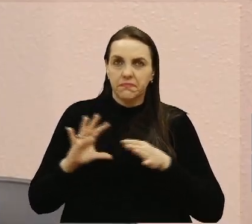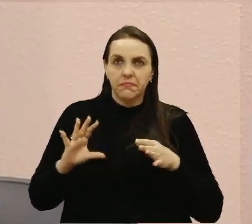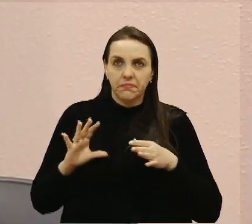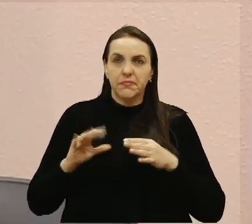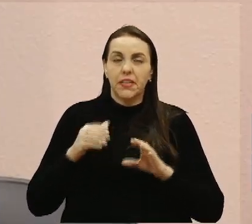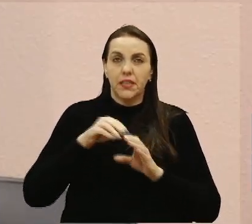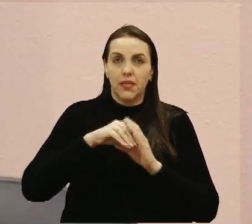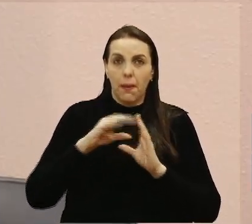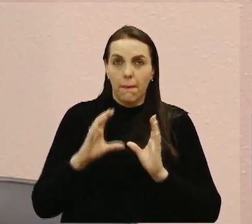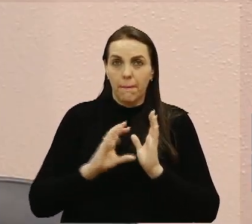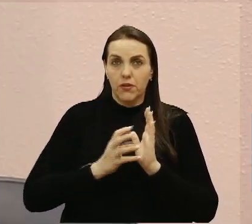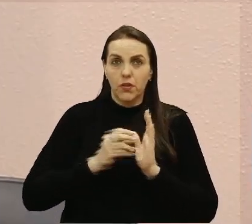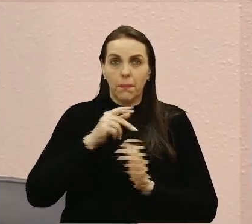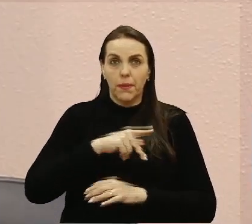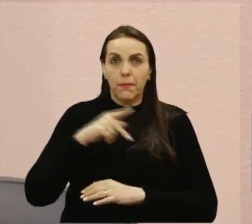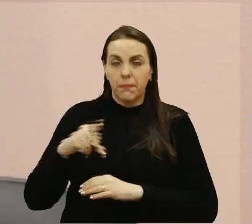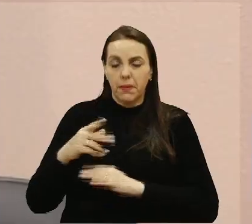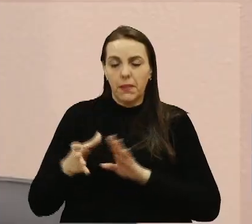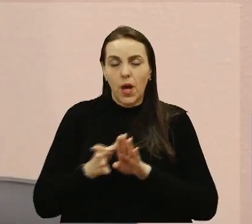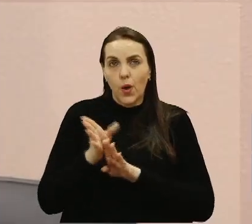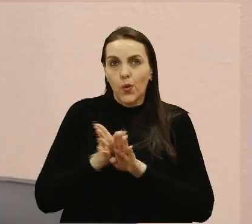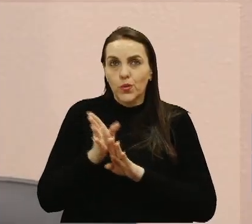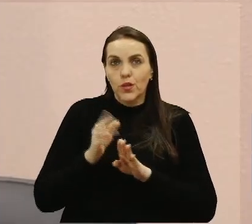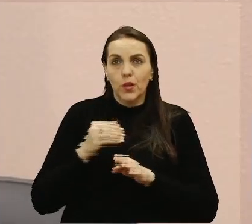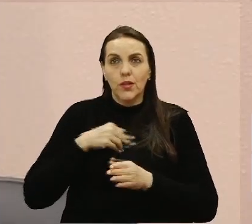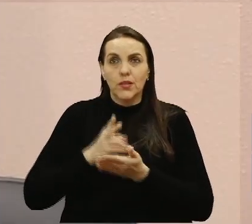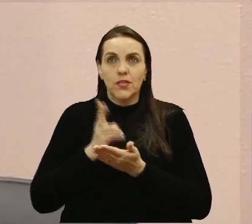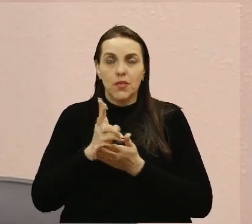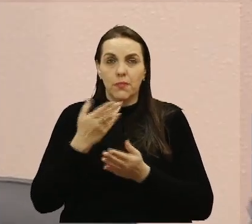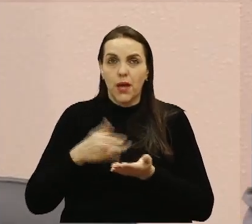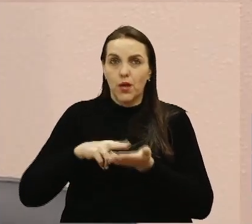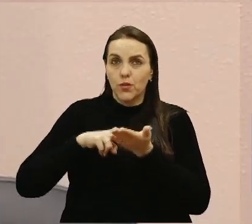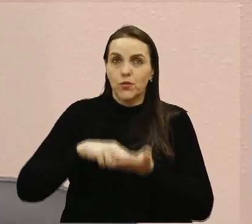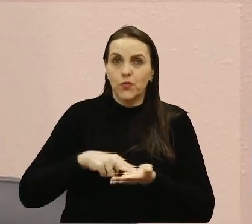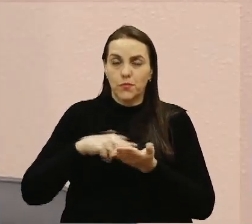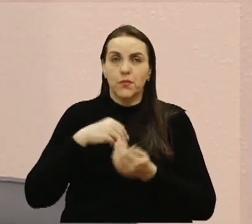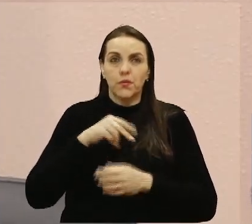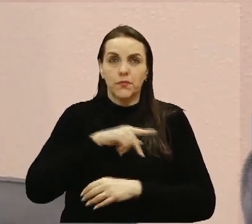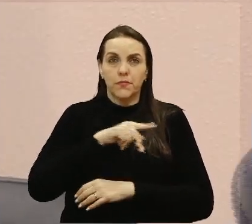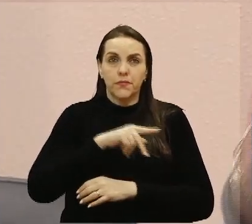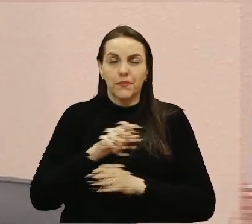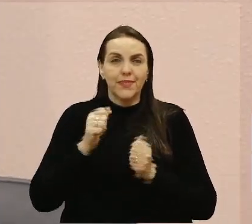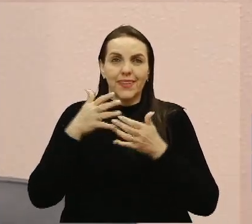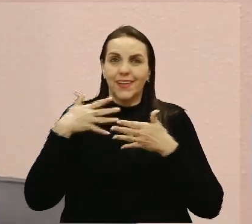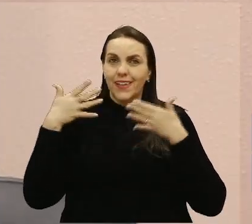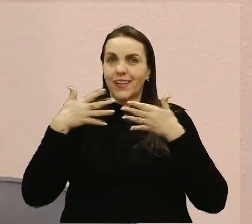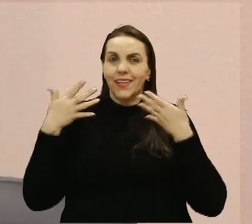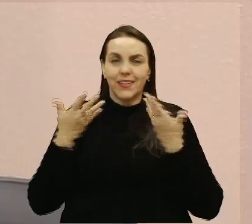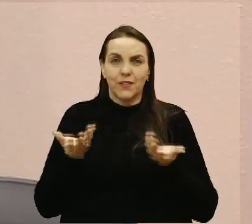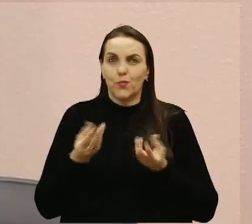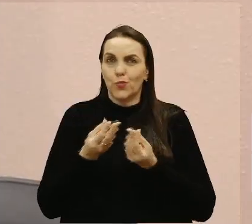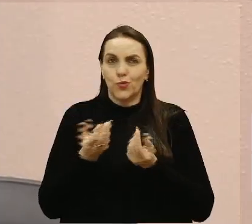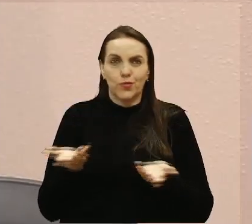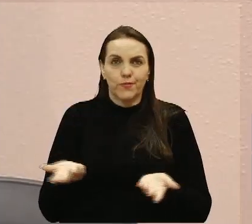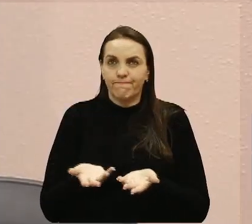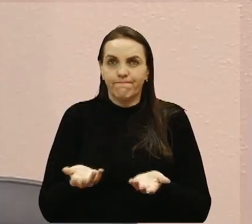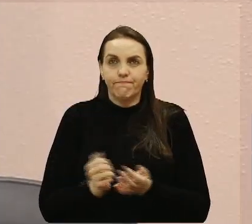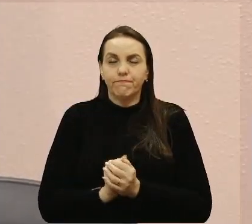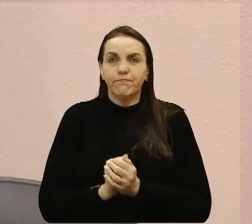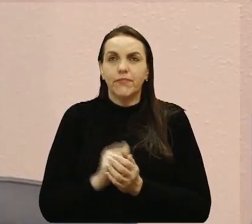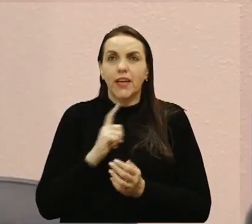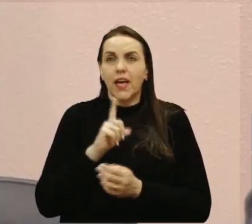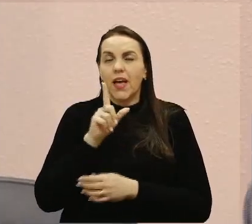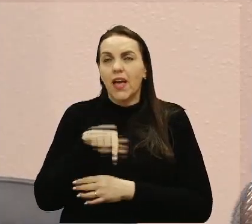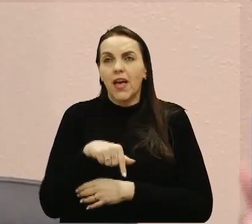me aconselhou, e quando nós assumimos a presidência do partido, ele ficou uma alegria imensa, porque era uma questão